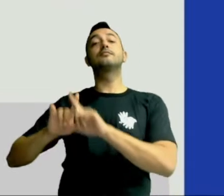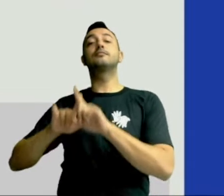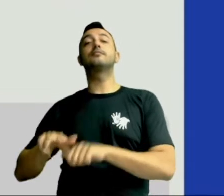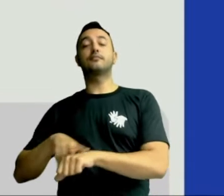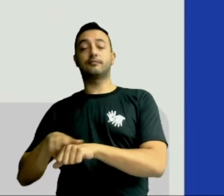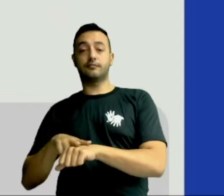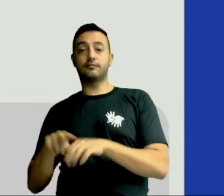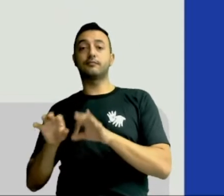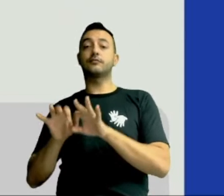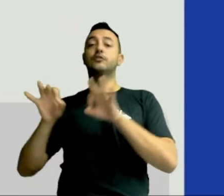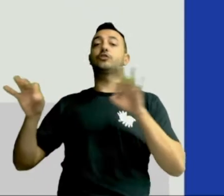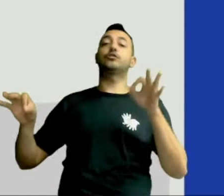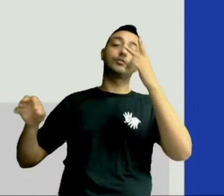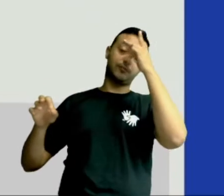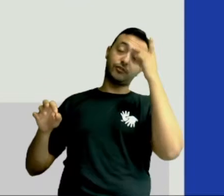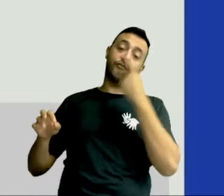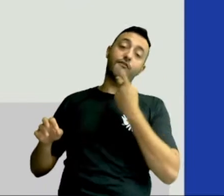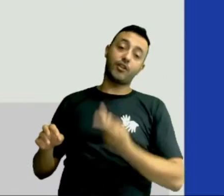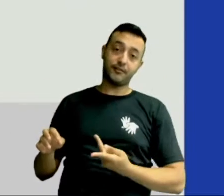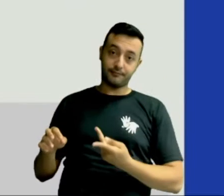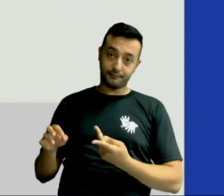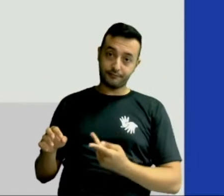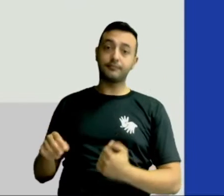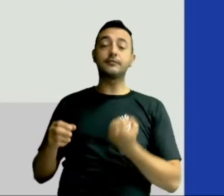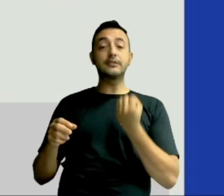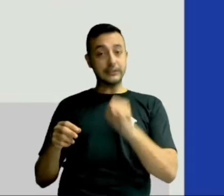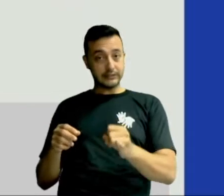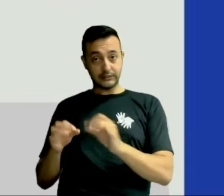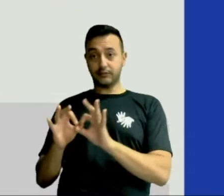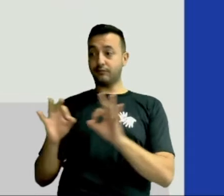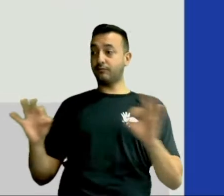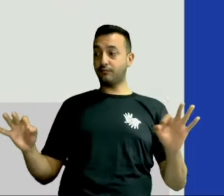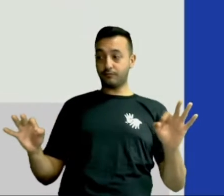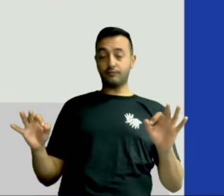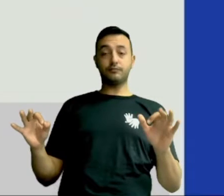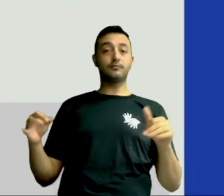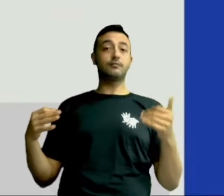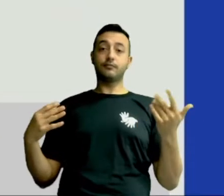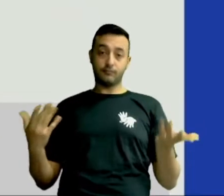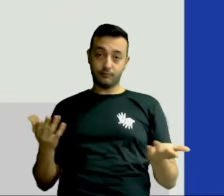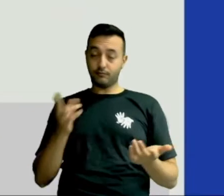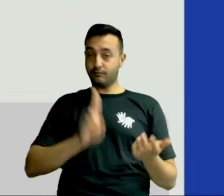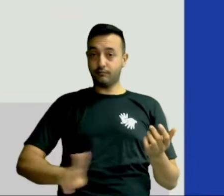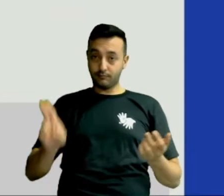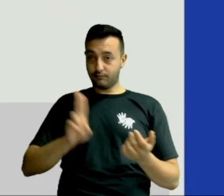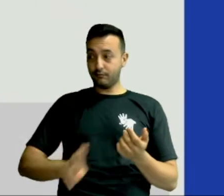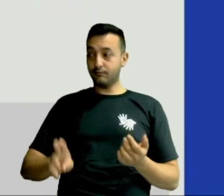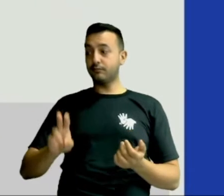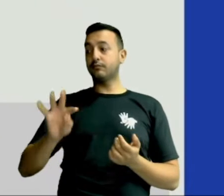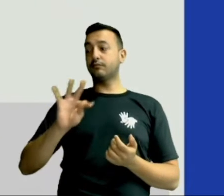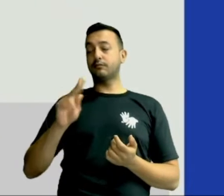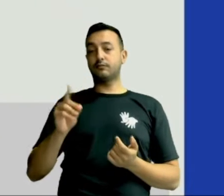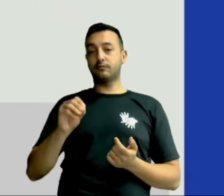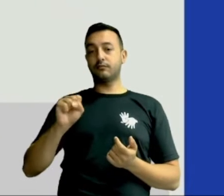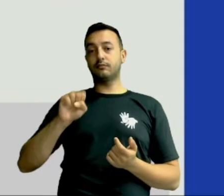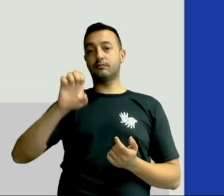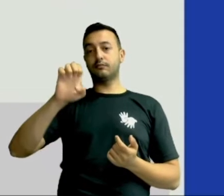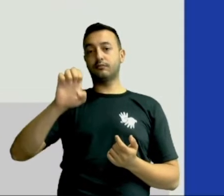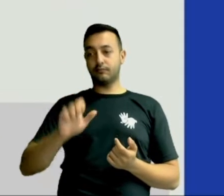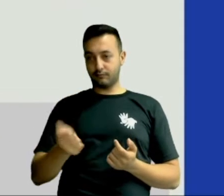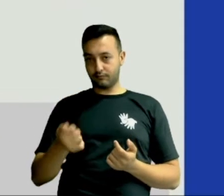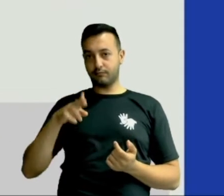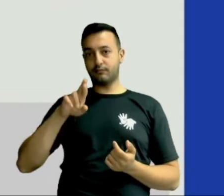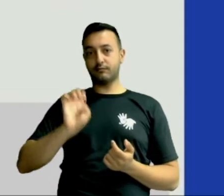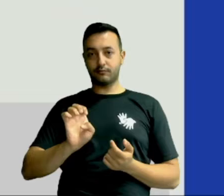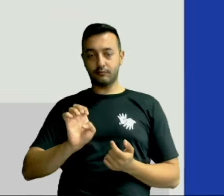triângulos estão distantes da pessoa que fala Vocês estão distantes e iremos iremos utilizar o Deus dos